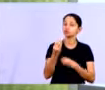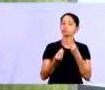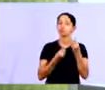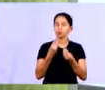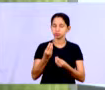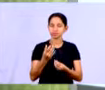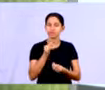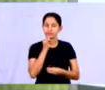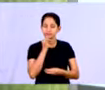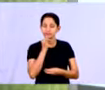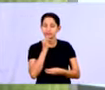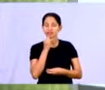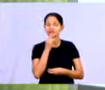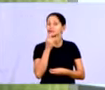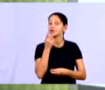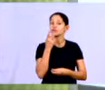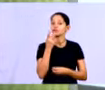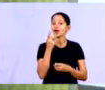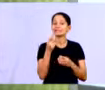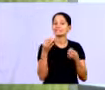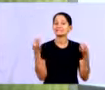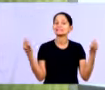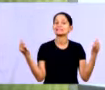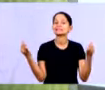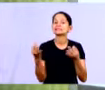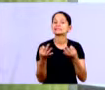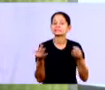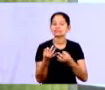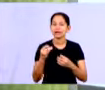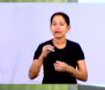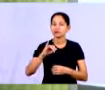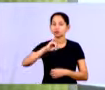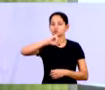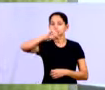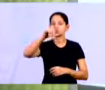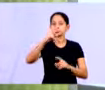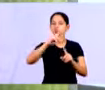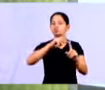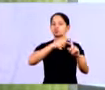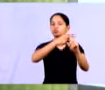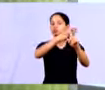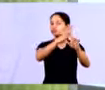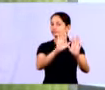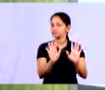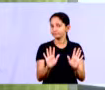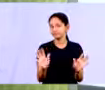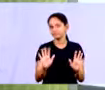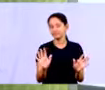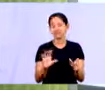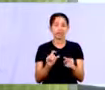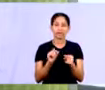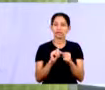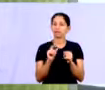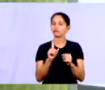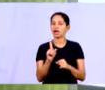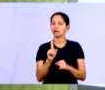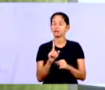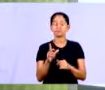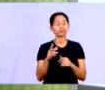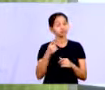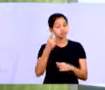importante. Ele não faz a correção desse dinheiro no período do tempo. Mas, independente dele não fazer, a gente precisa levar